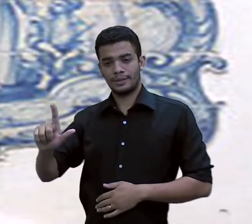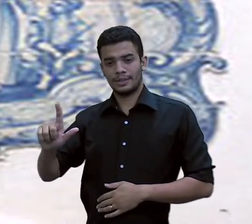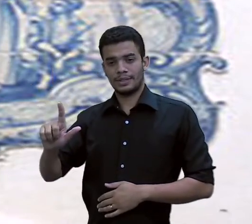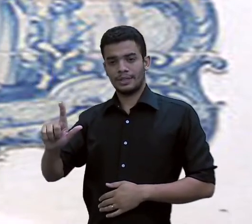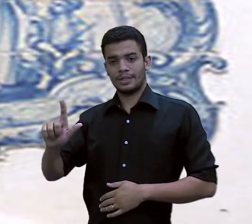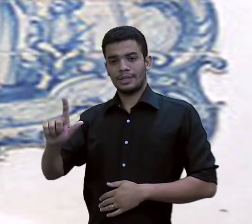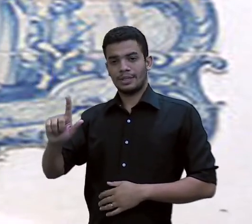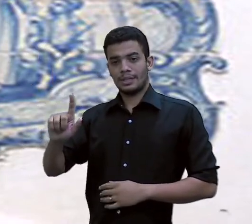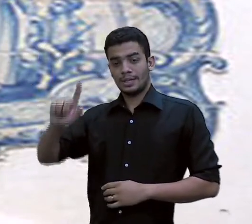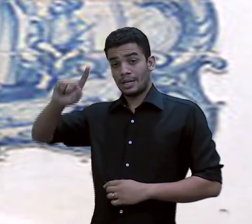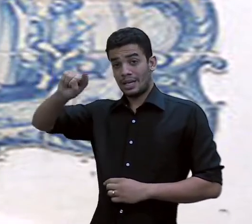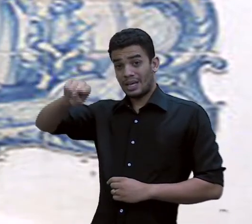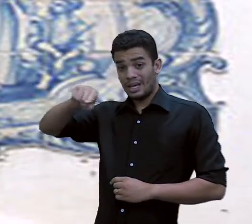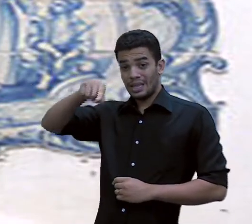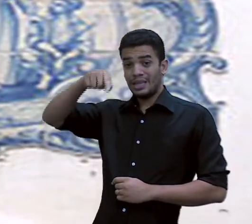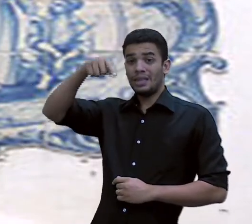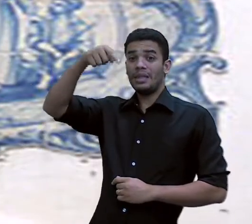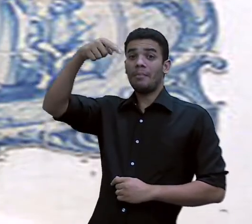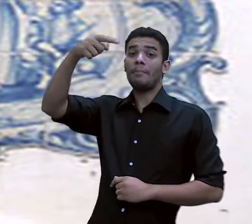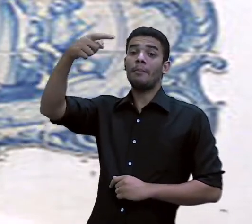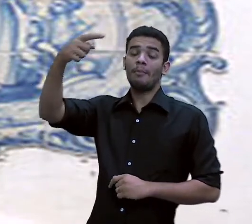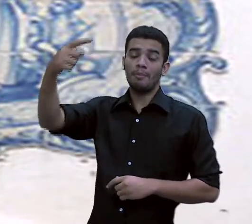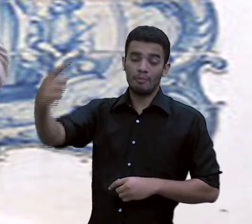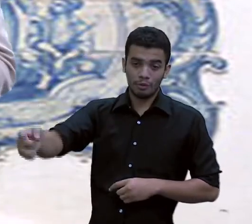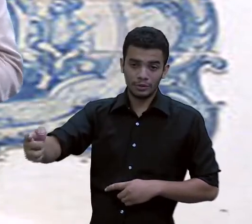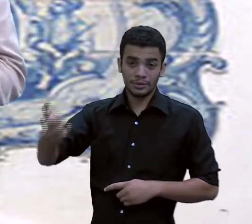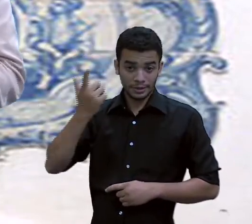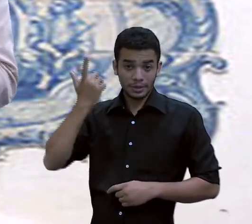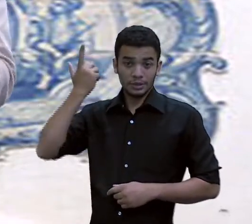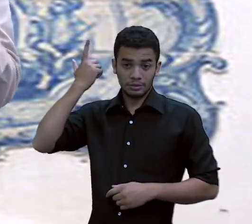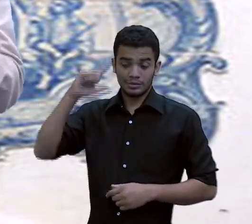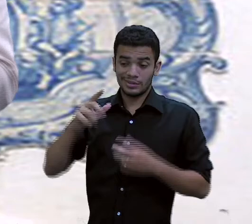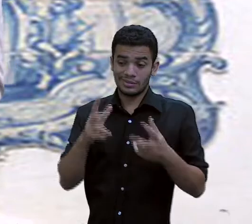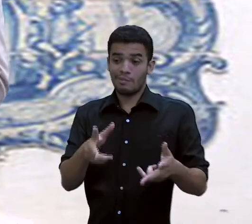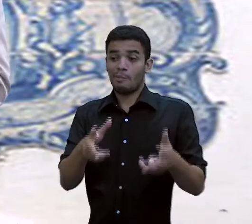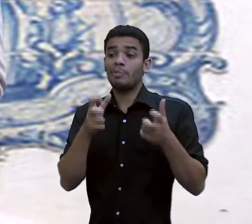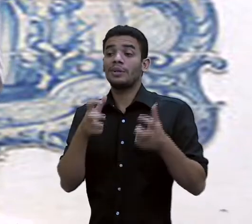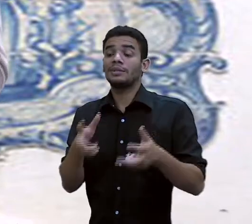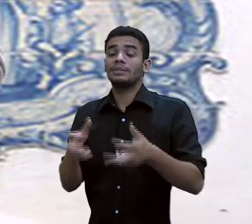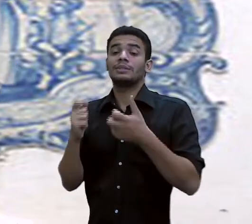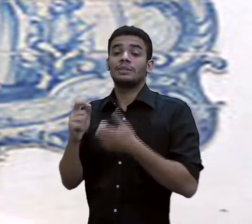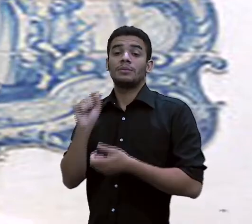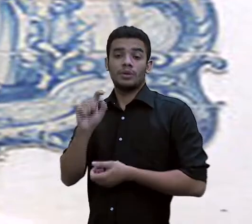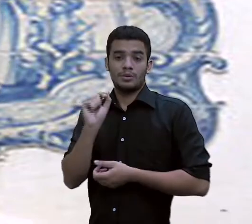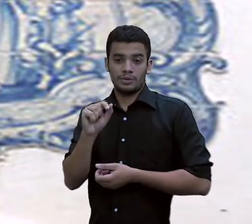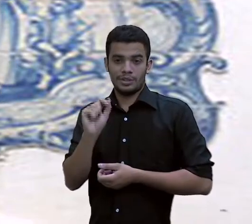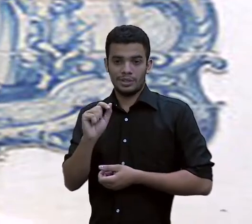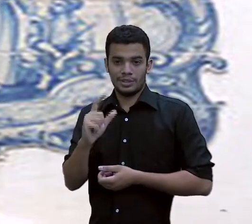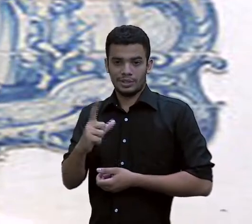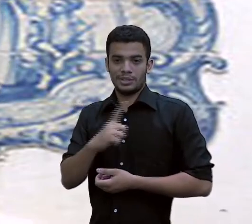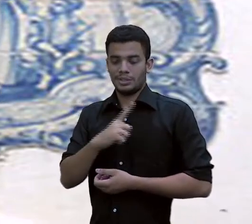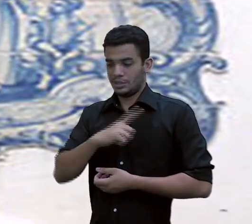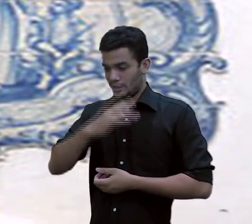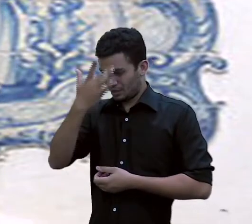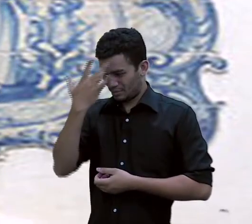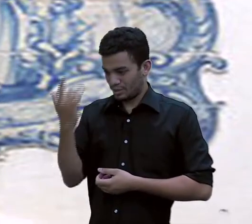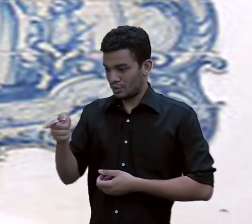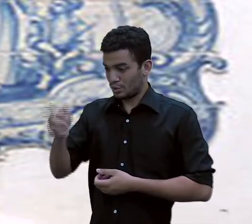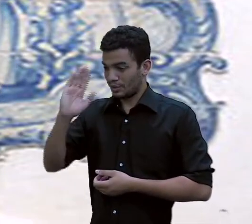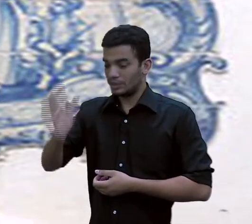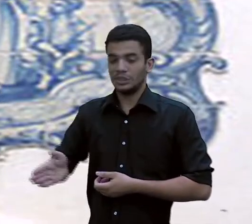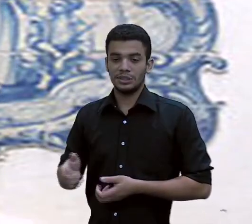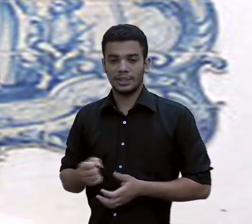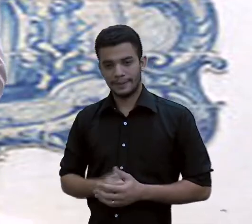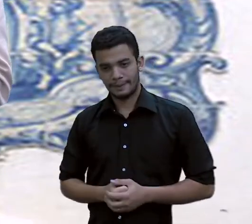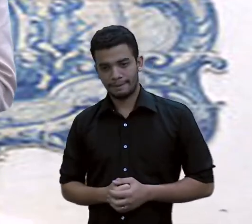no cortar essas tal lenhas, que eles descobriram que os inimigos estavam do outro lado. Na madrugada